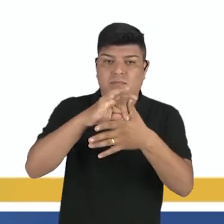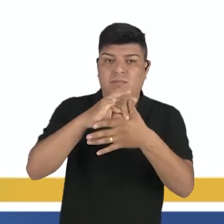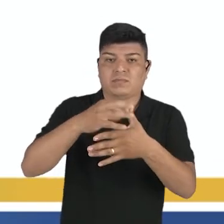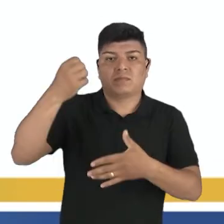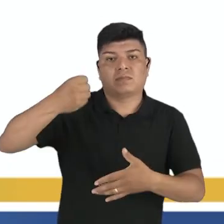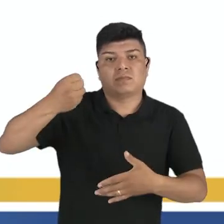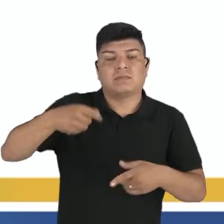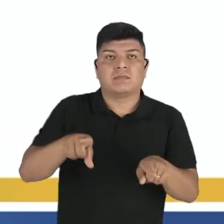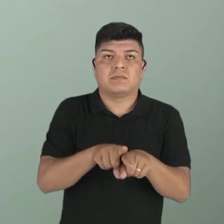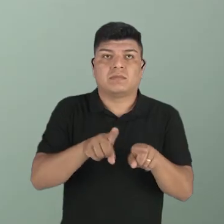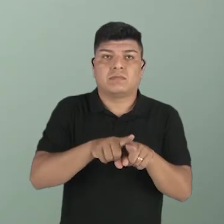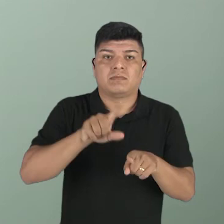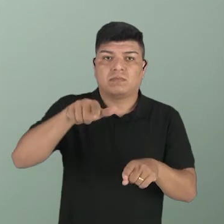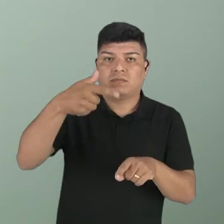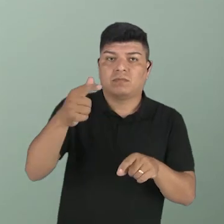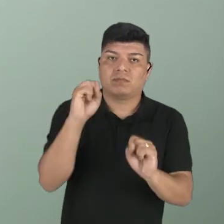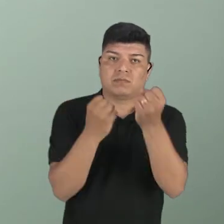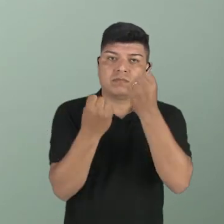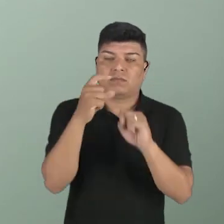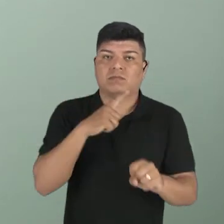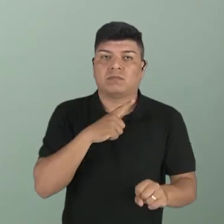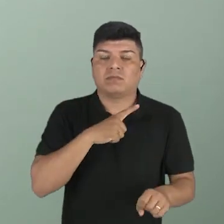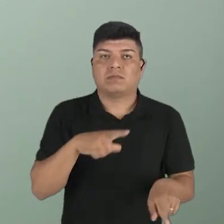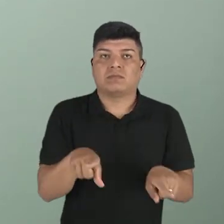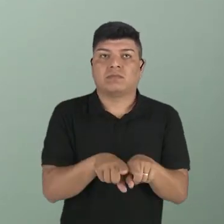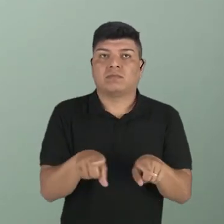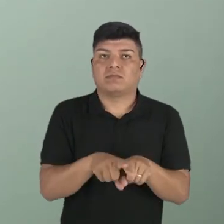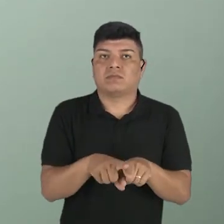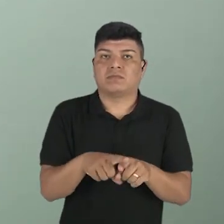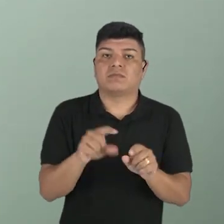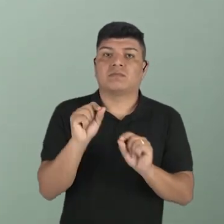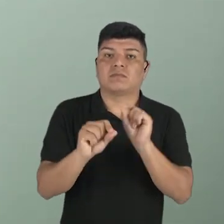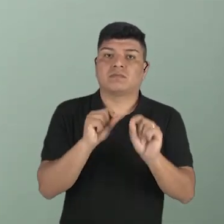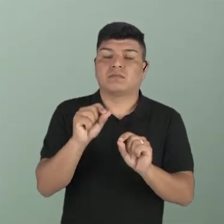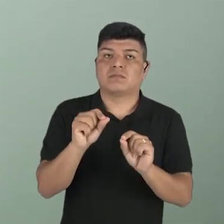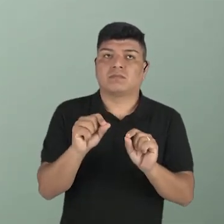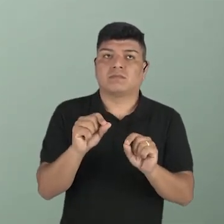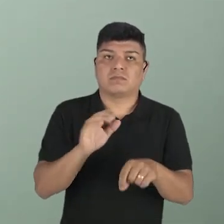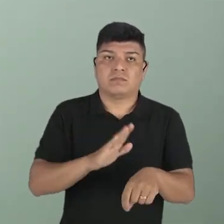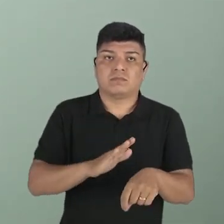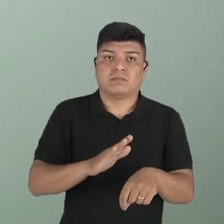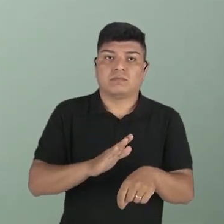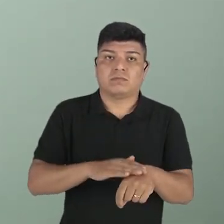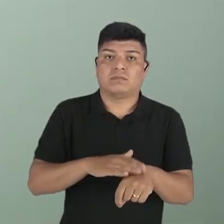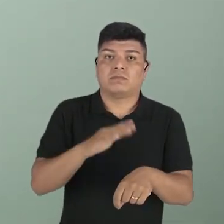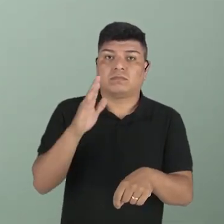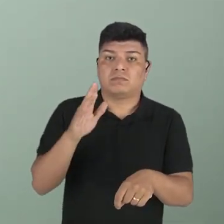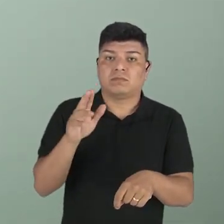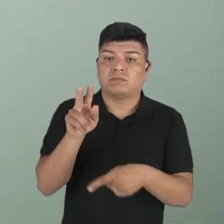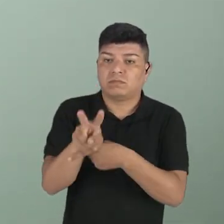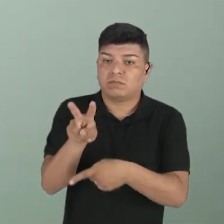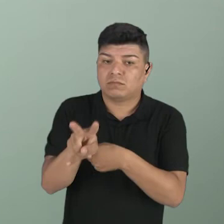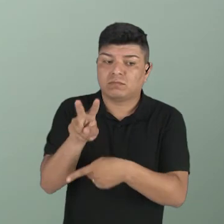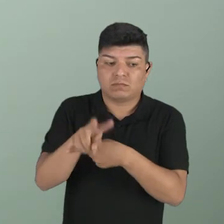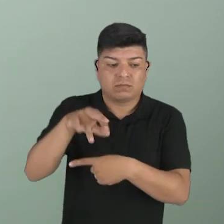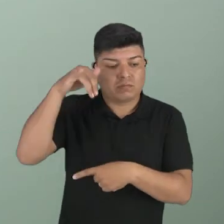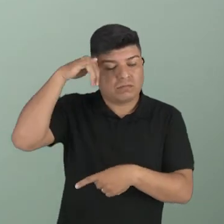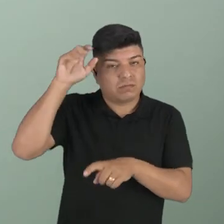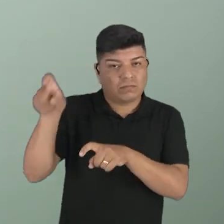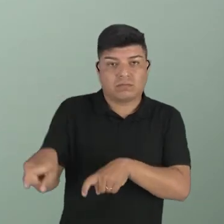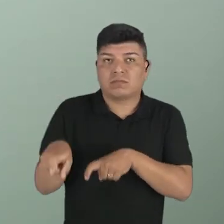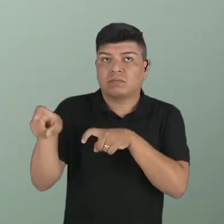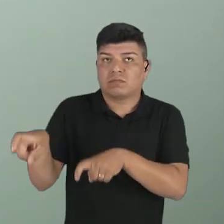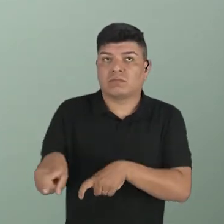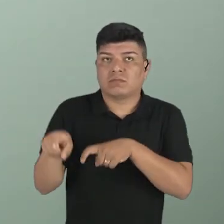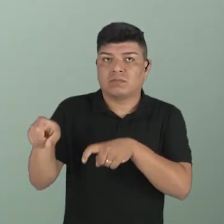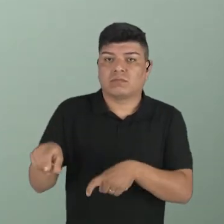Então, além dessas outras indústrias, eles também são fortes na questão da pecuária, criação de gado, que